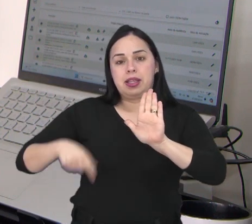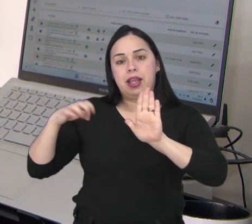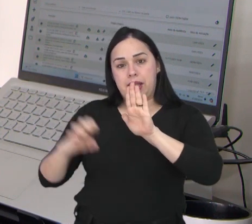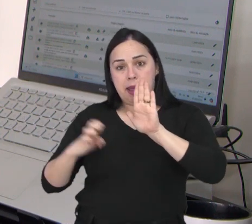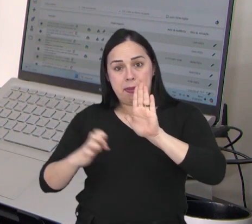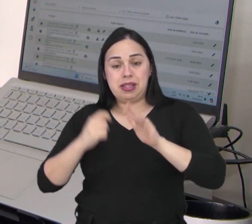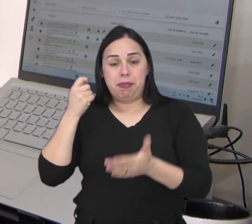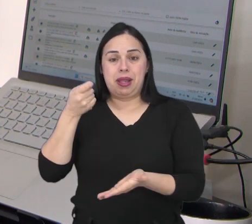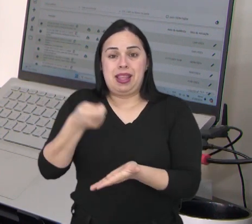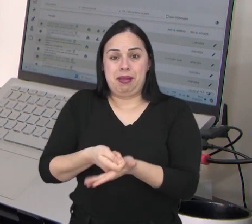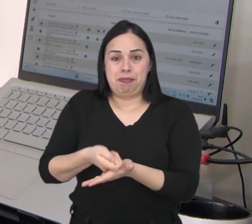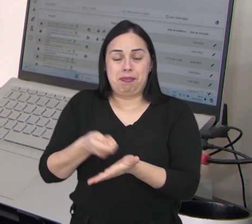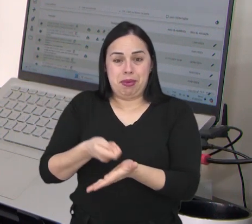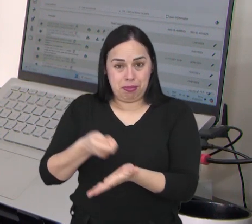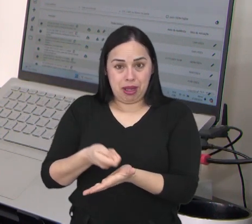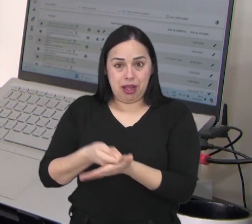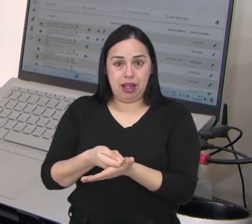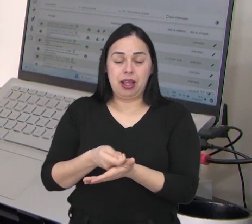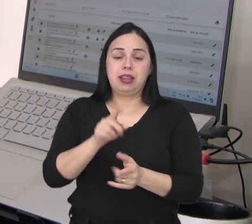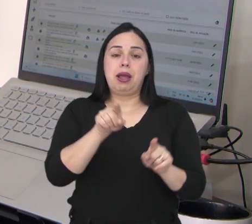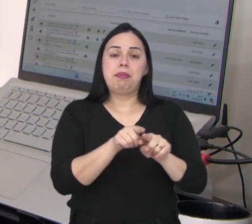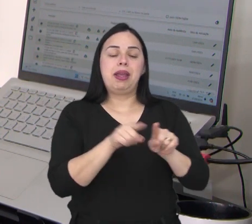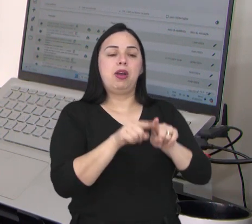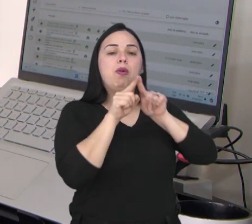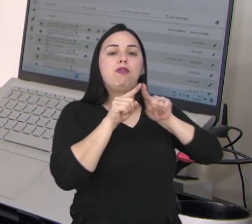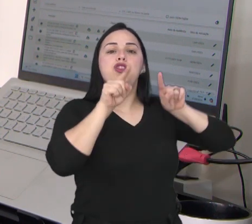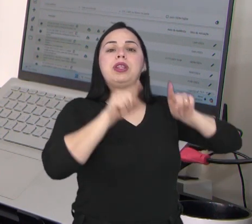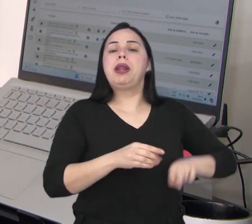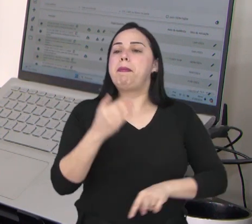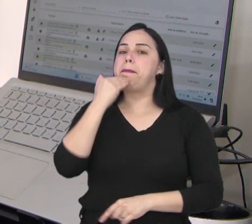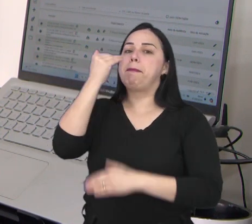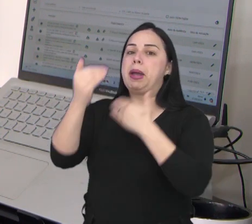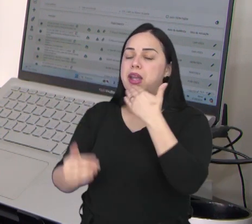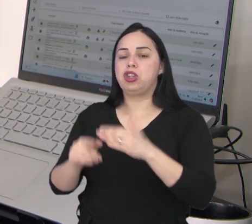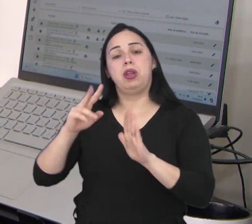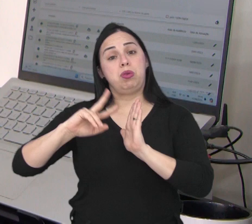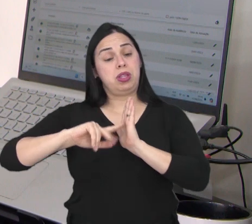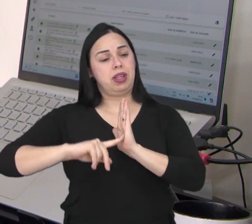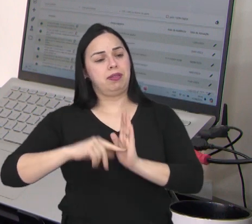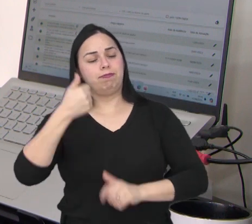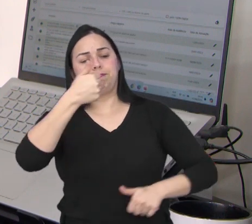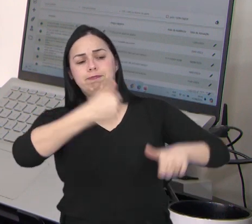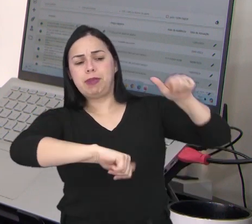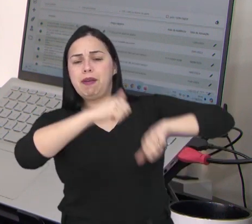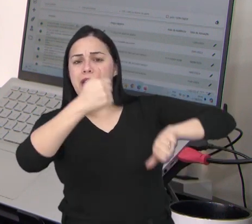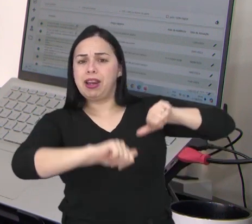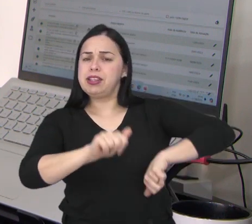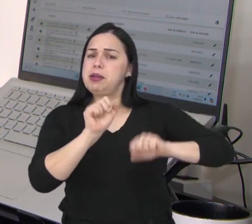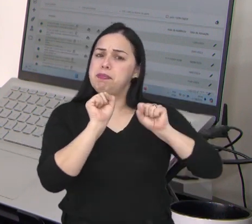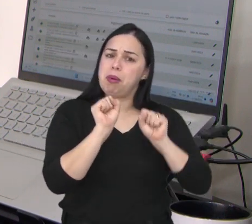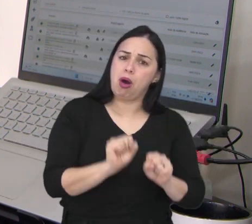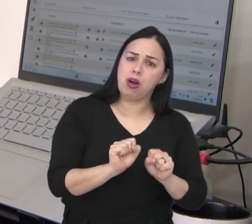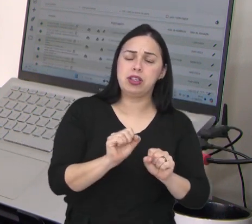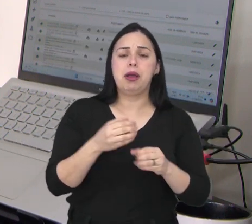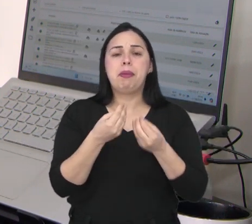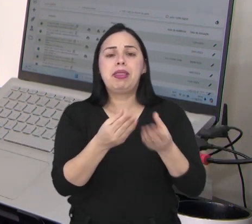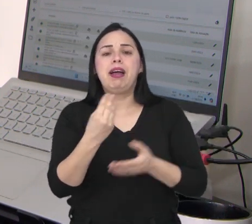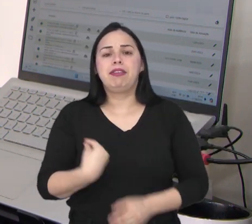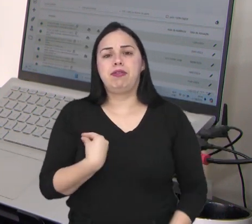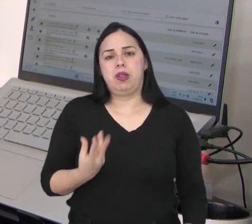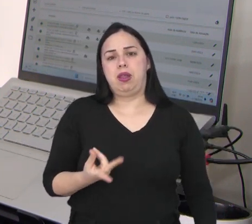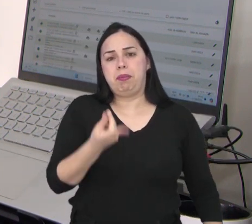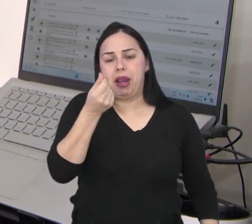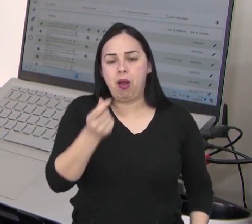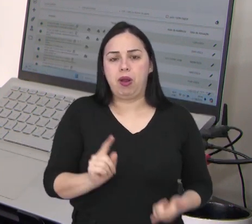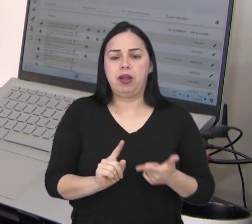algumas coisas que o empregado precisa e pede para a empresa e o sindicato da empresa verifica se é possível ou não, né?